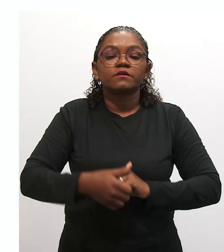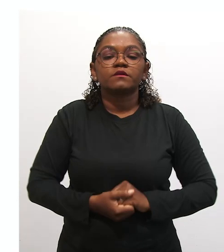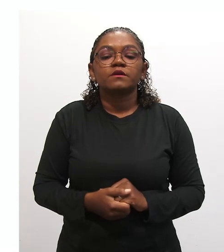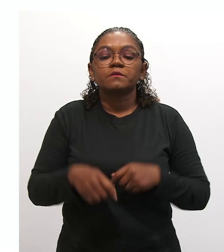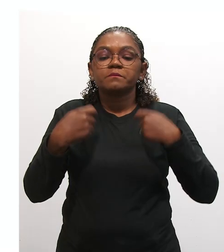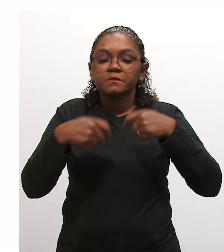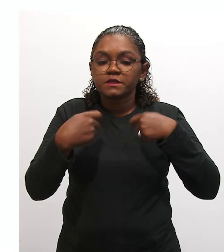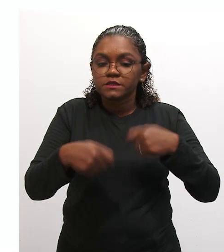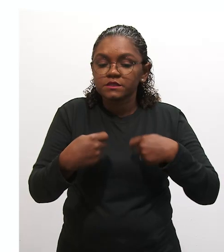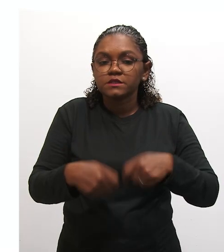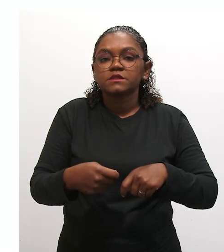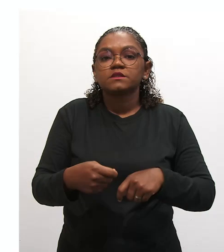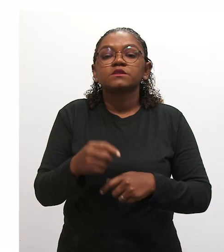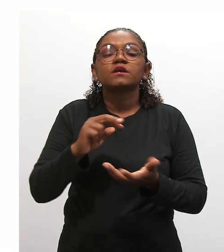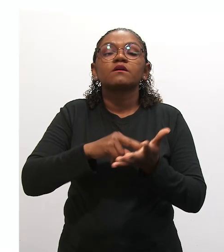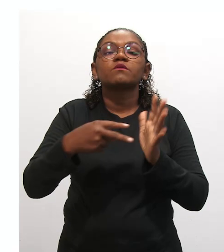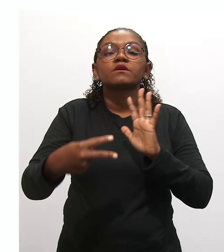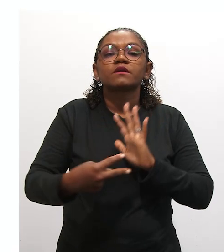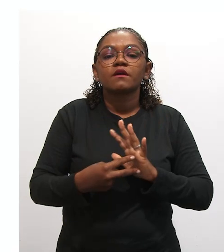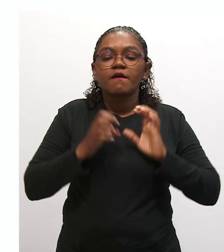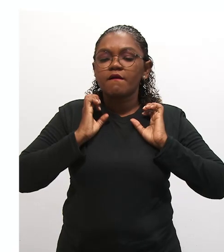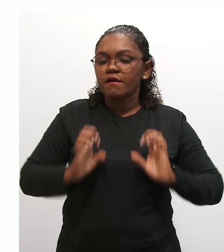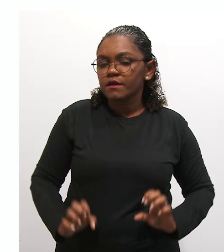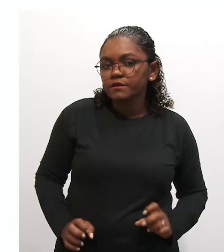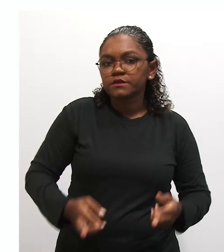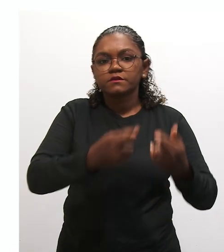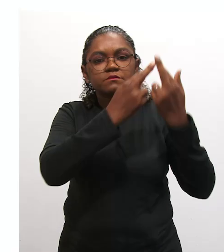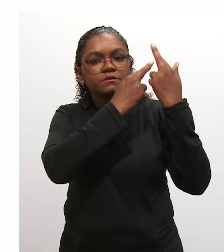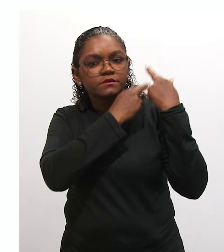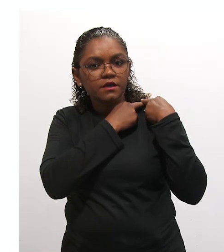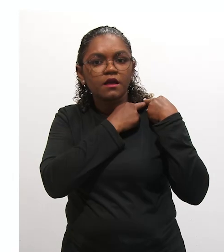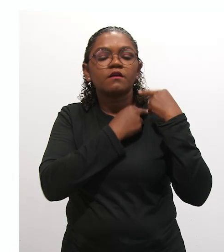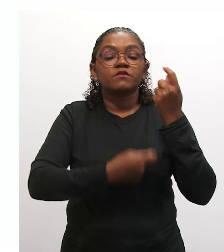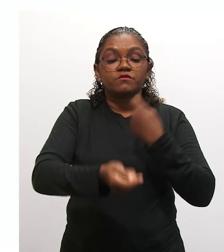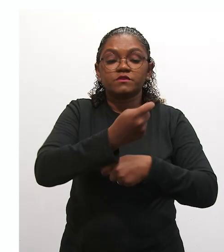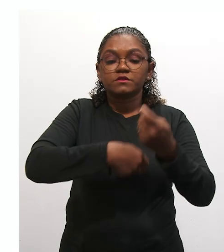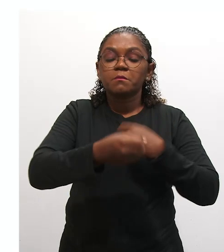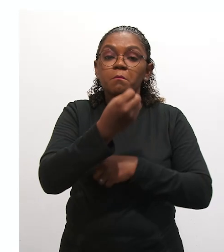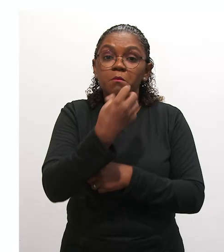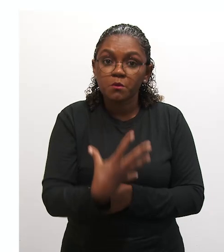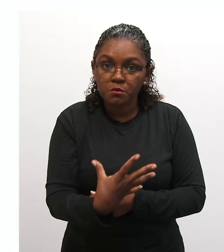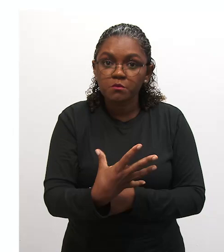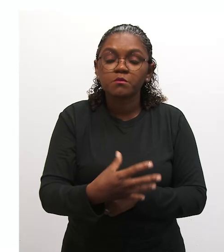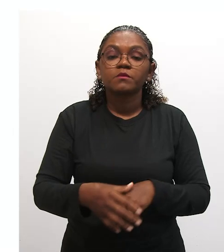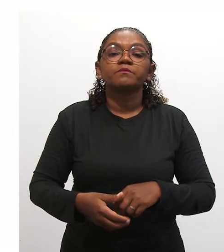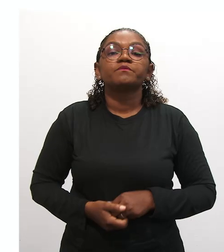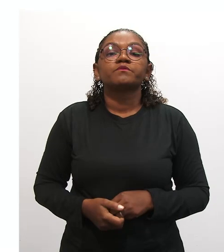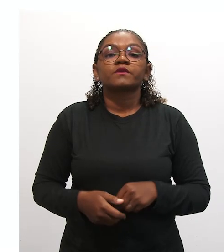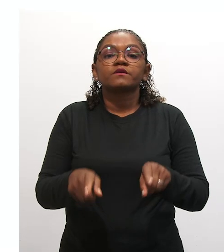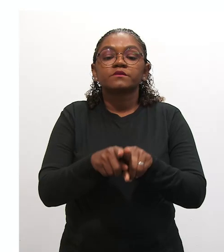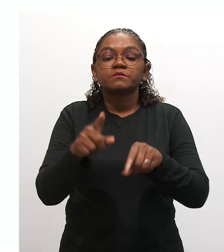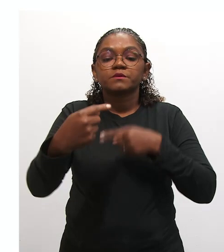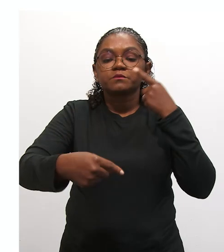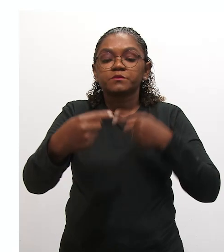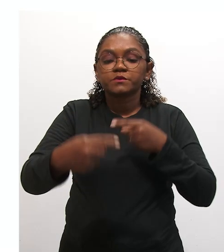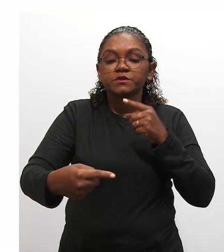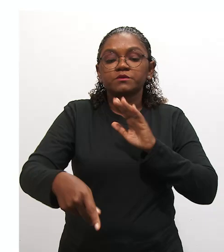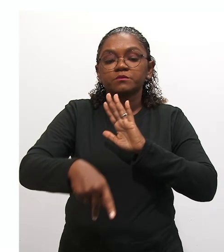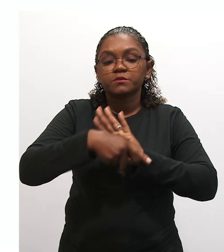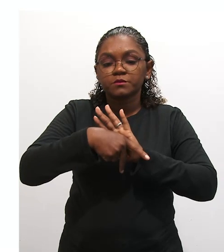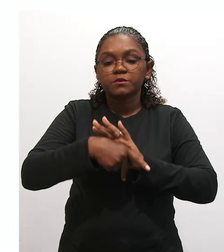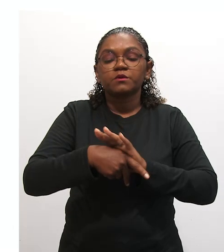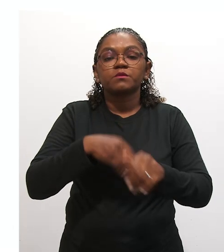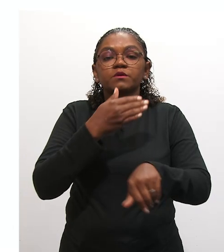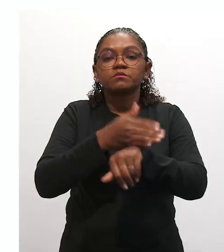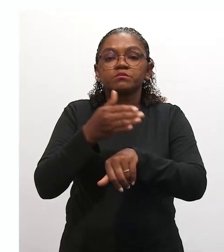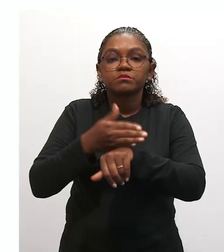ser sustentável, ou seja, ética, responsável e financeiramente viável. Política de capacitação